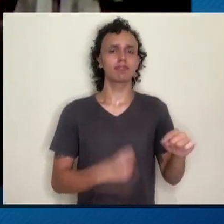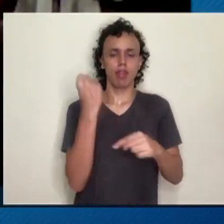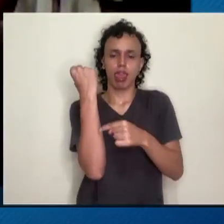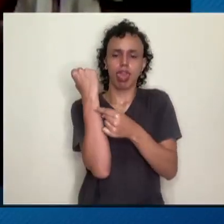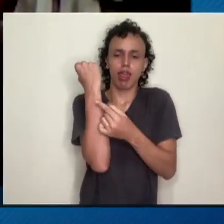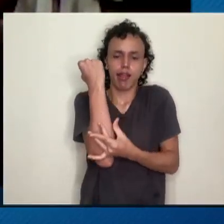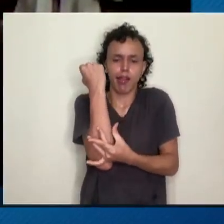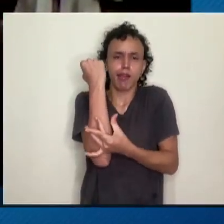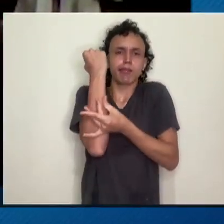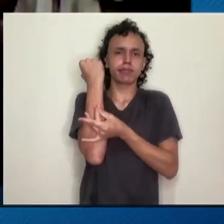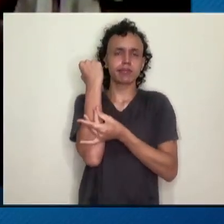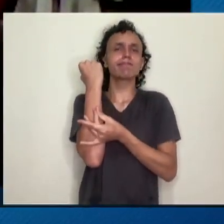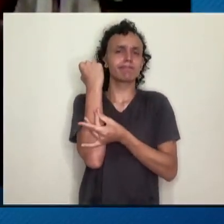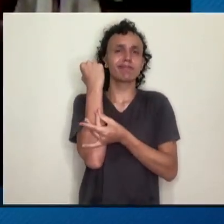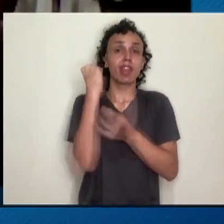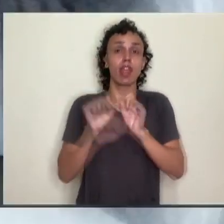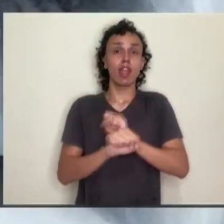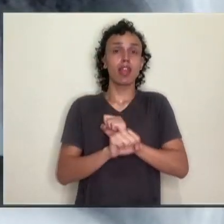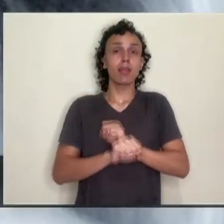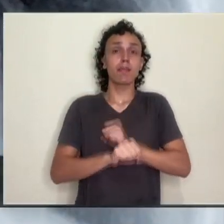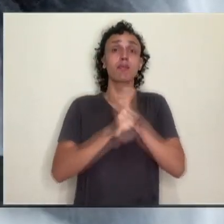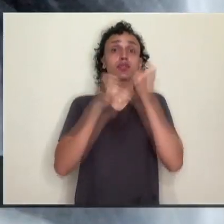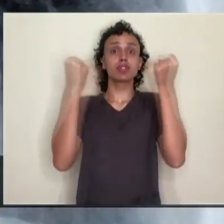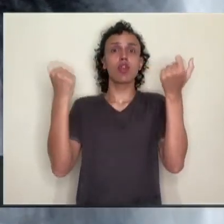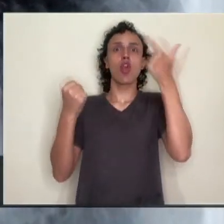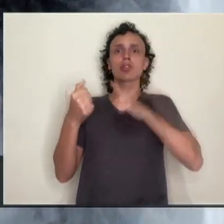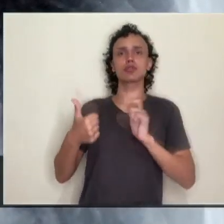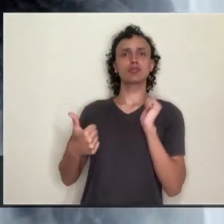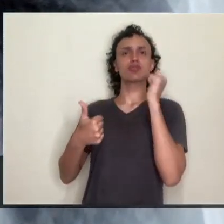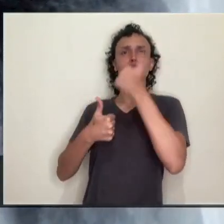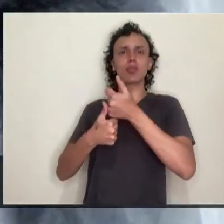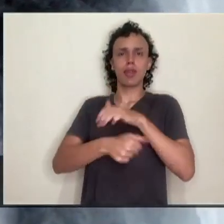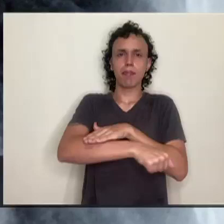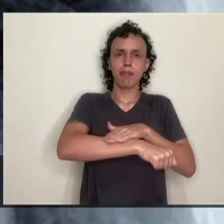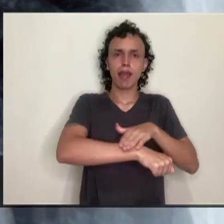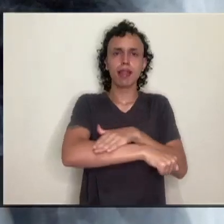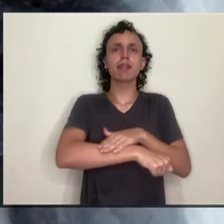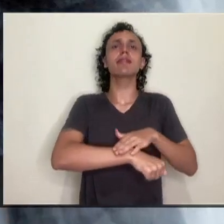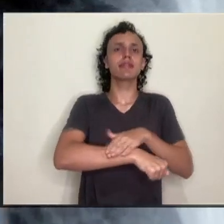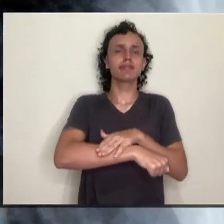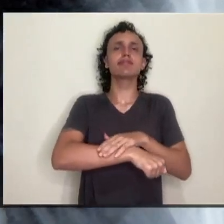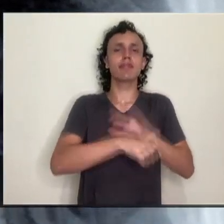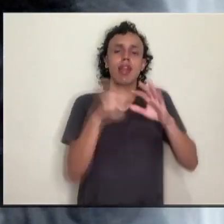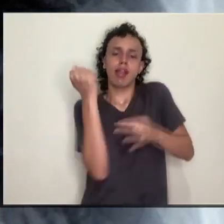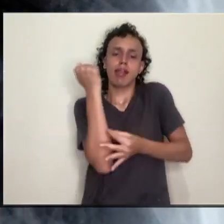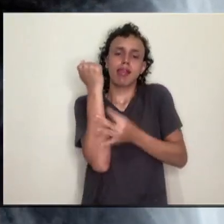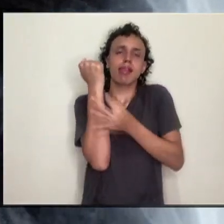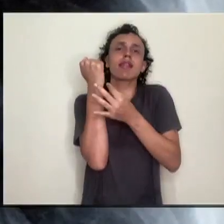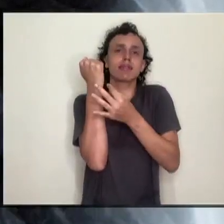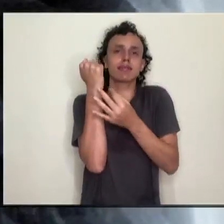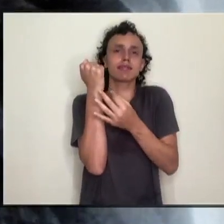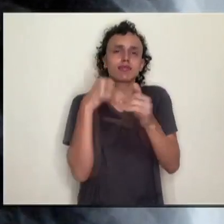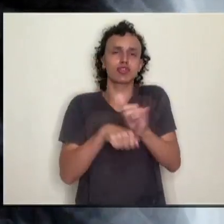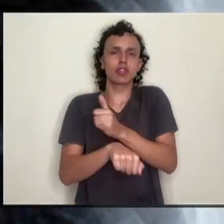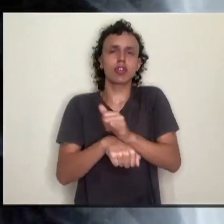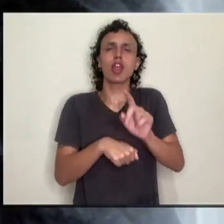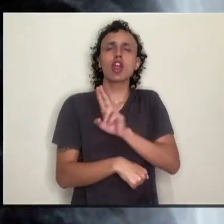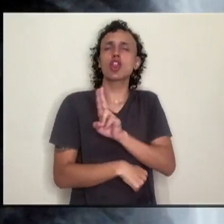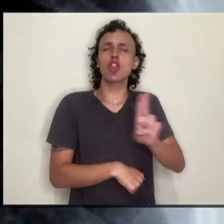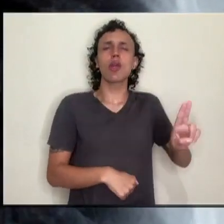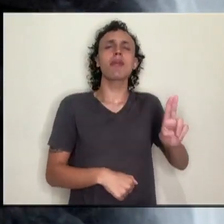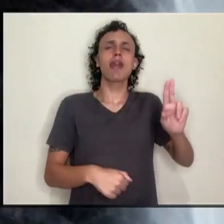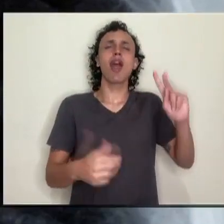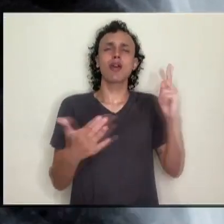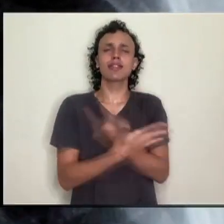pele anterior. Isso levaria muito tempo. Isso ocorre dentro do corpo também. E a gente chama isso de fibrose. Então, um